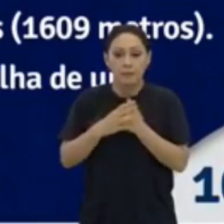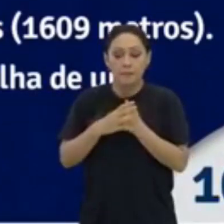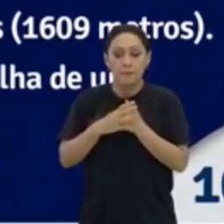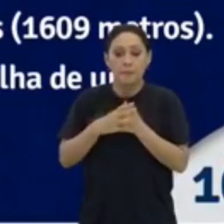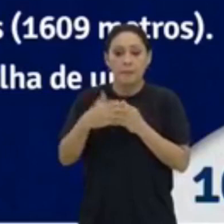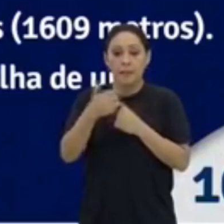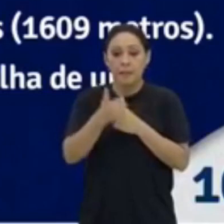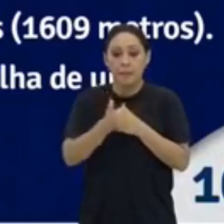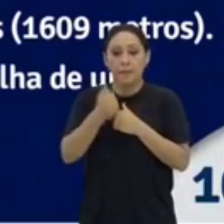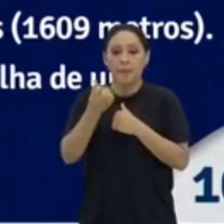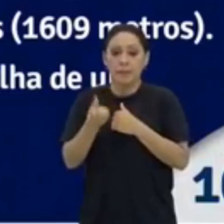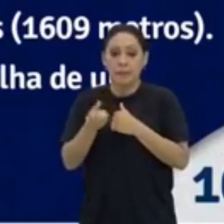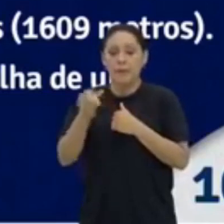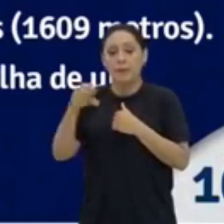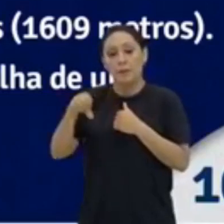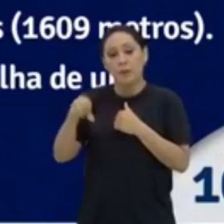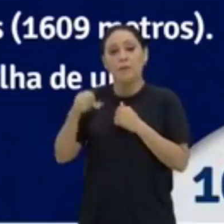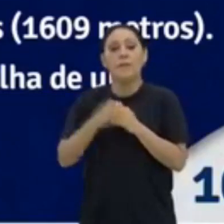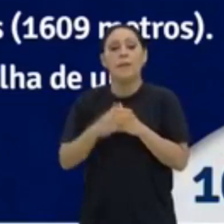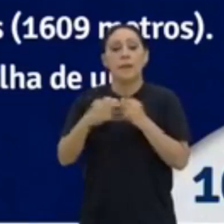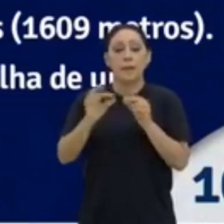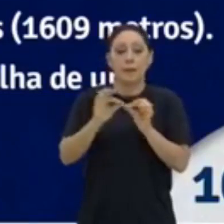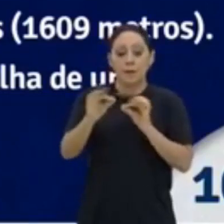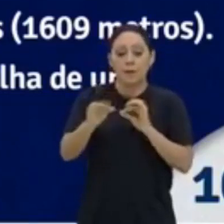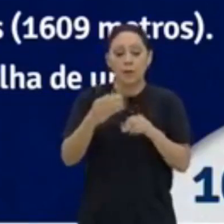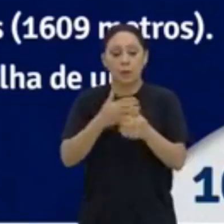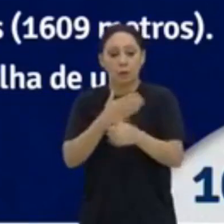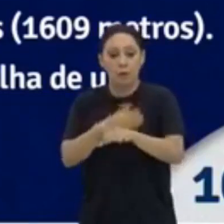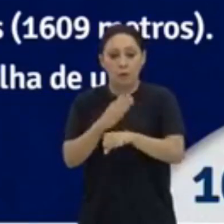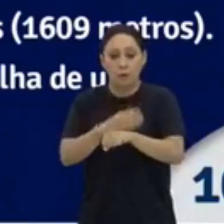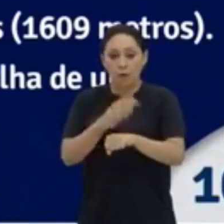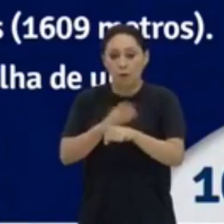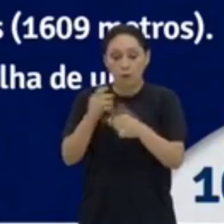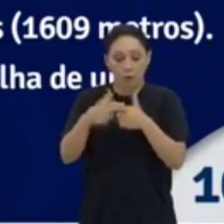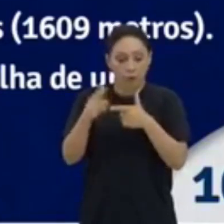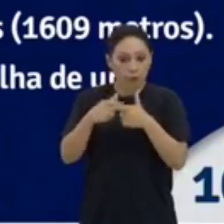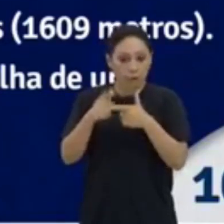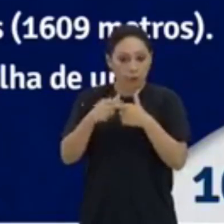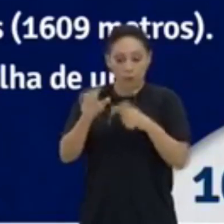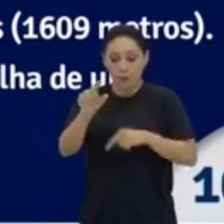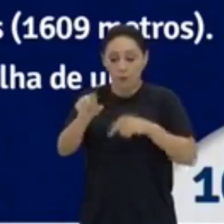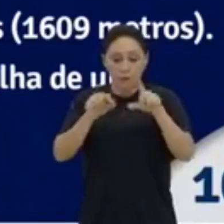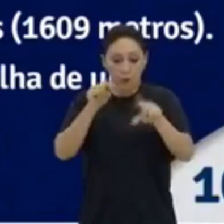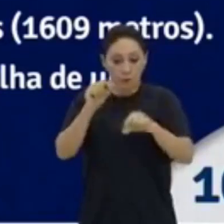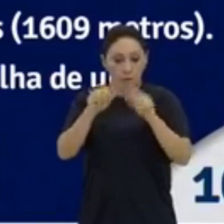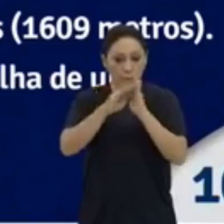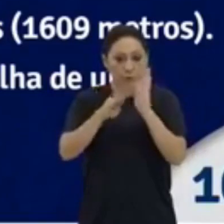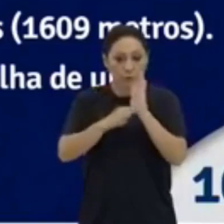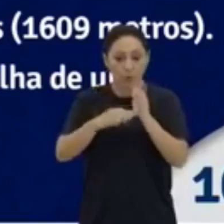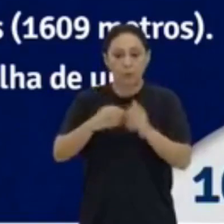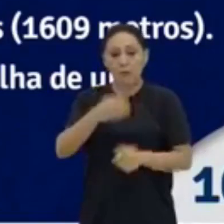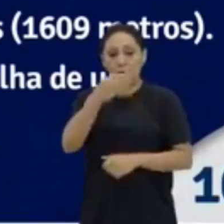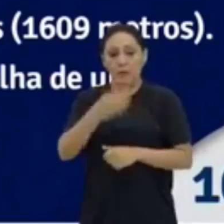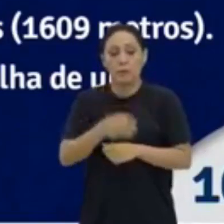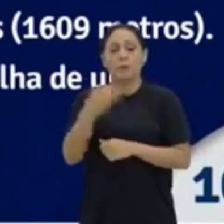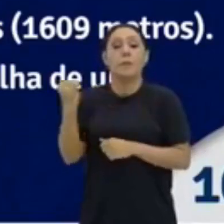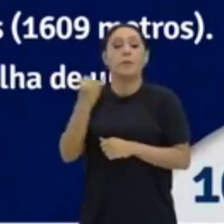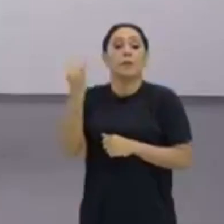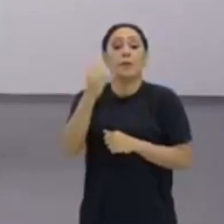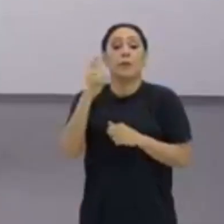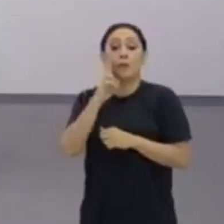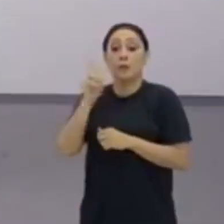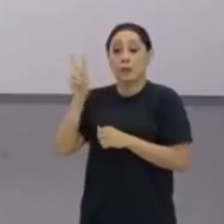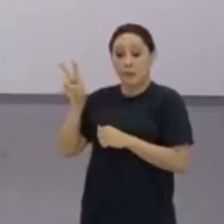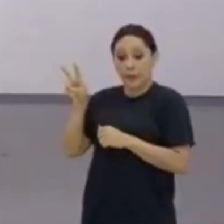1.609 metros. Vejamos uma situação prática, onde o problema da escolha de um padrão fixo de medida se torna importante. Olha para cá,